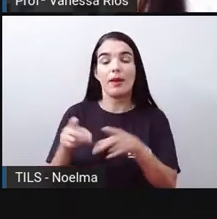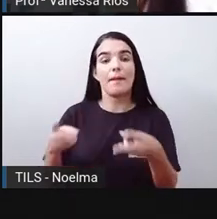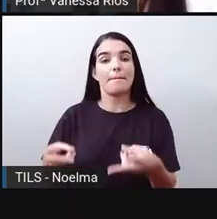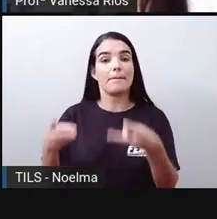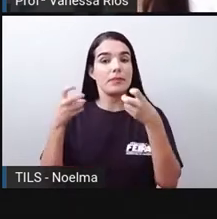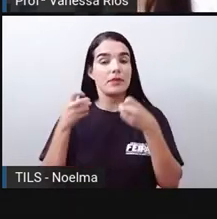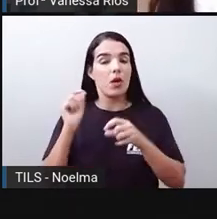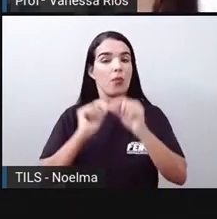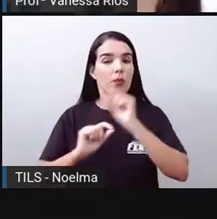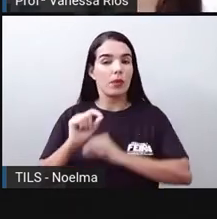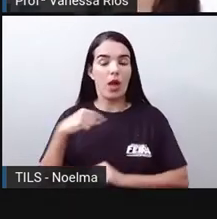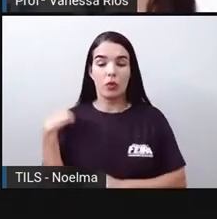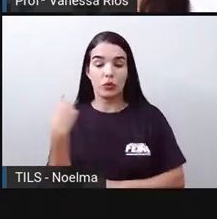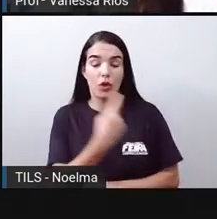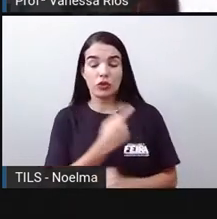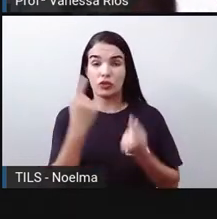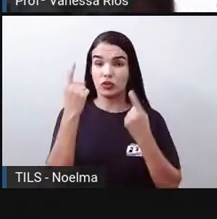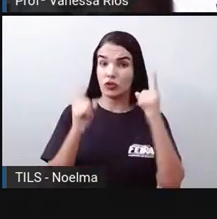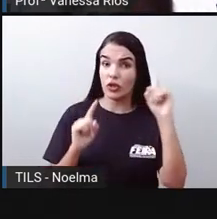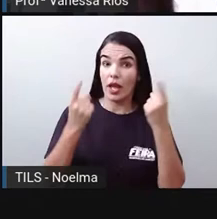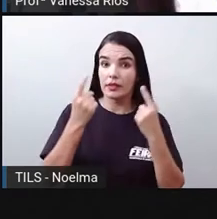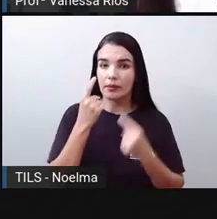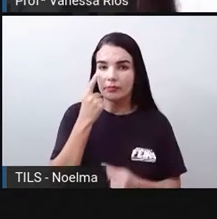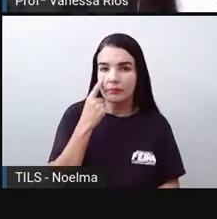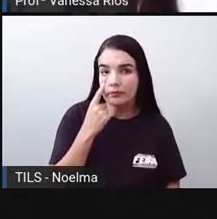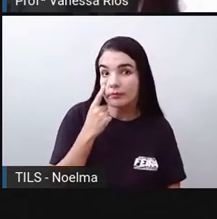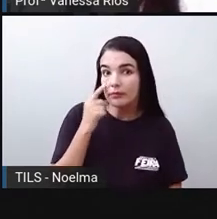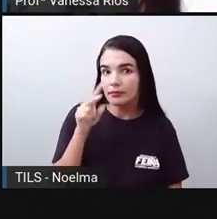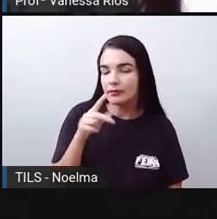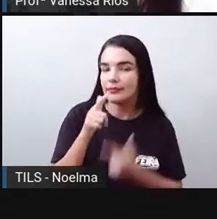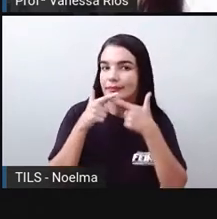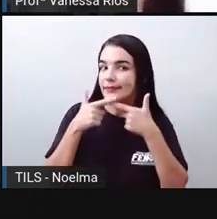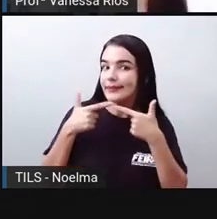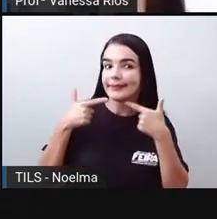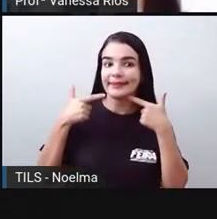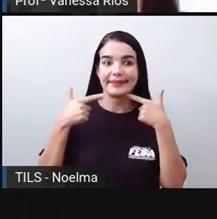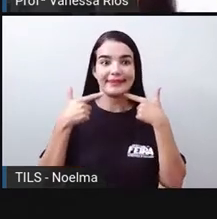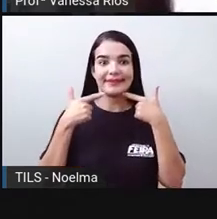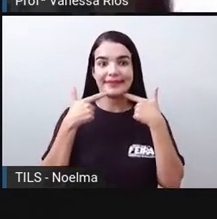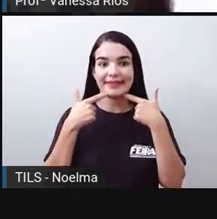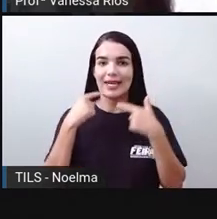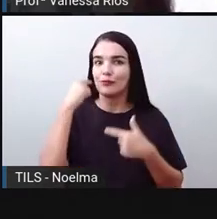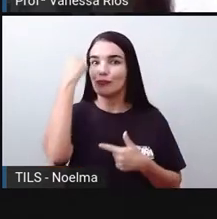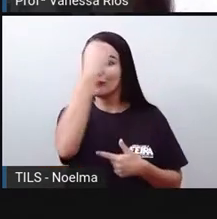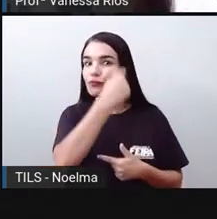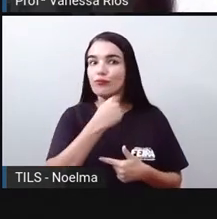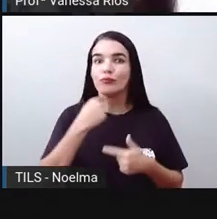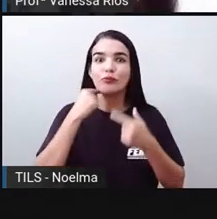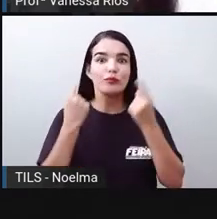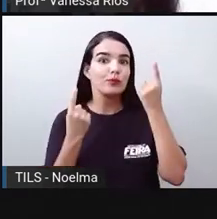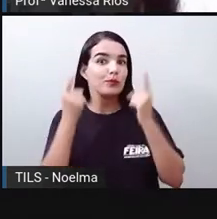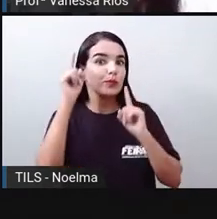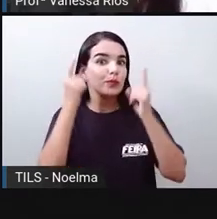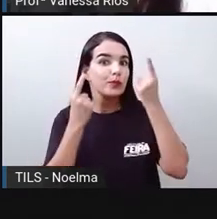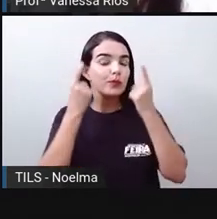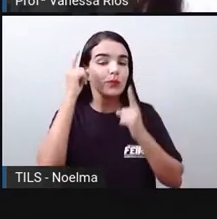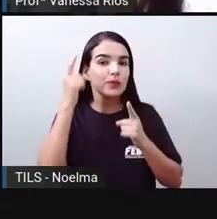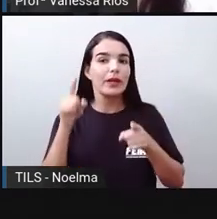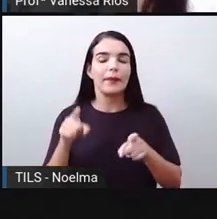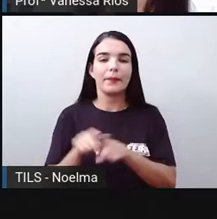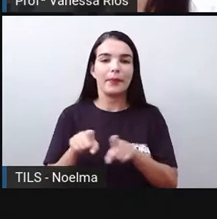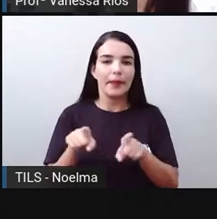observou que os nossos gestos, o nosso olhar, o nosso sorriso, as nossas expressões faciais,